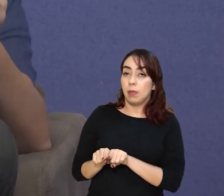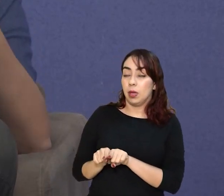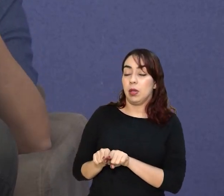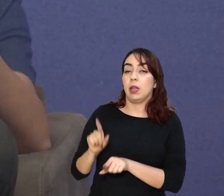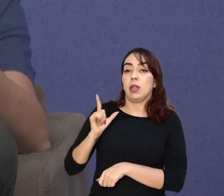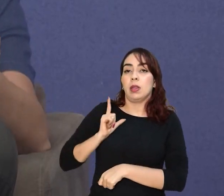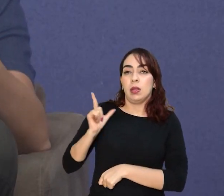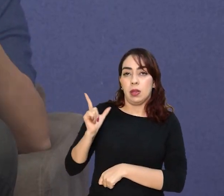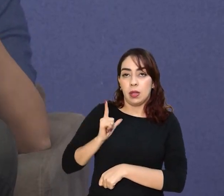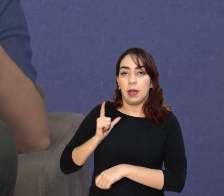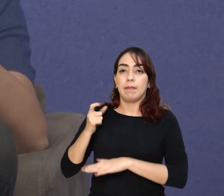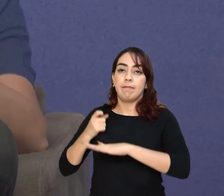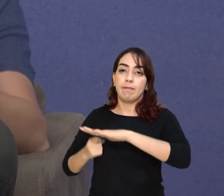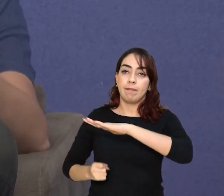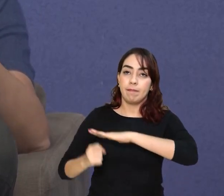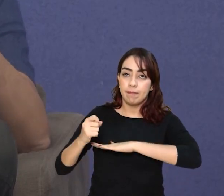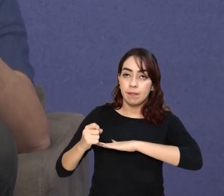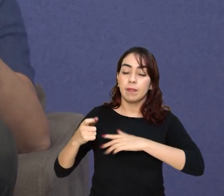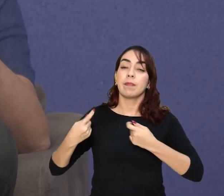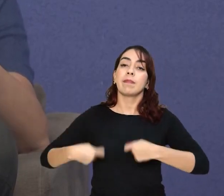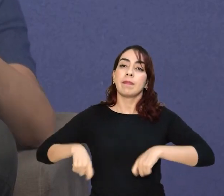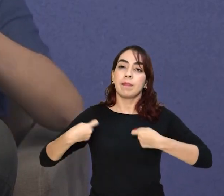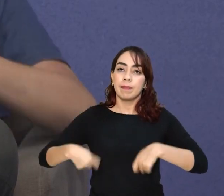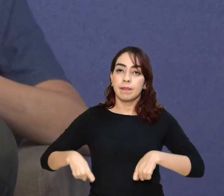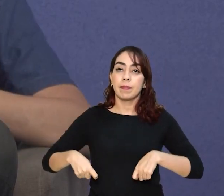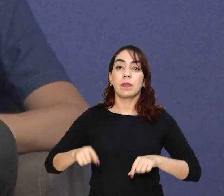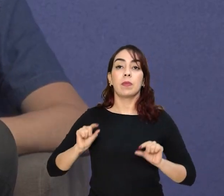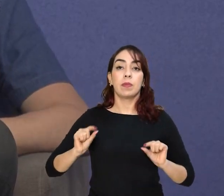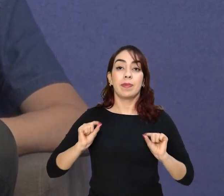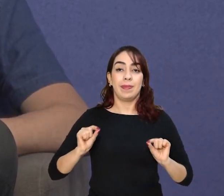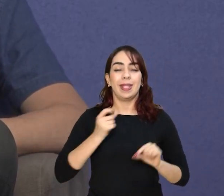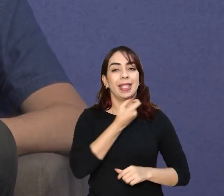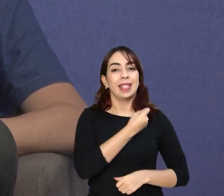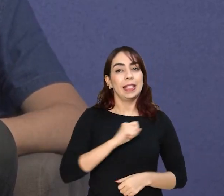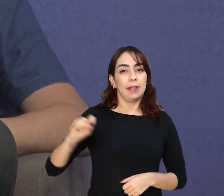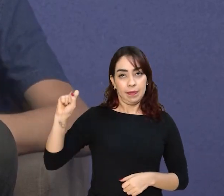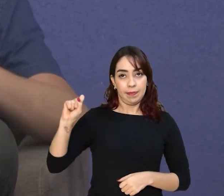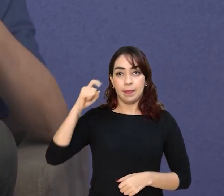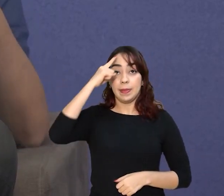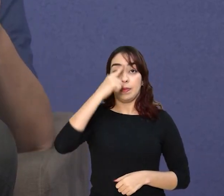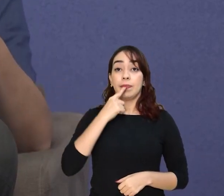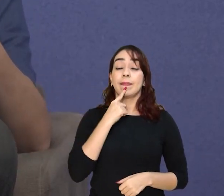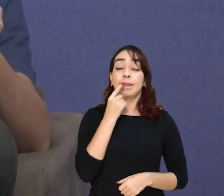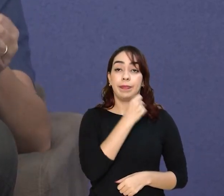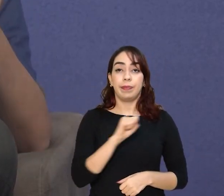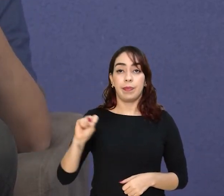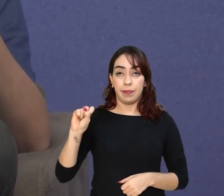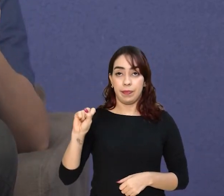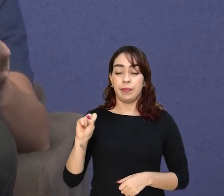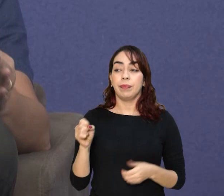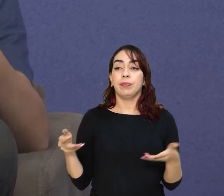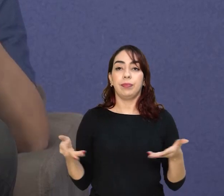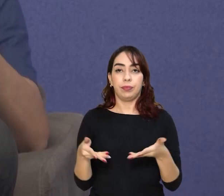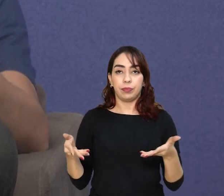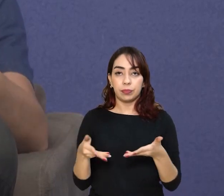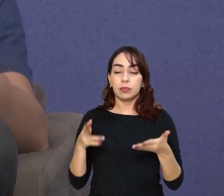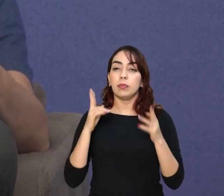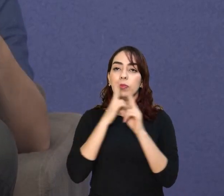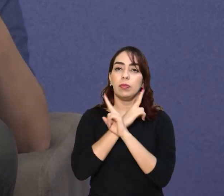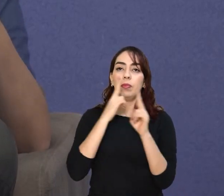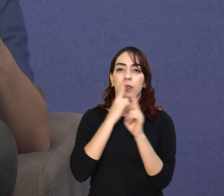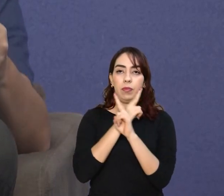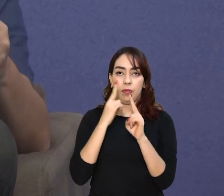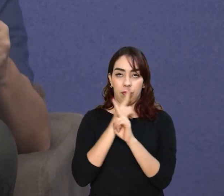precisam atingir o sistema defensivo de qualquer maneira. Se puder, é para trazer a defesa